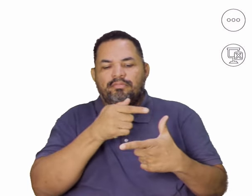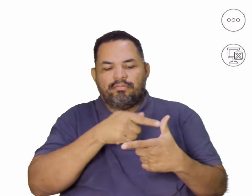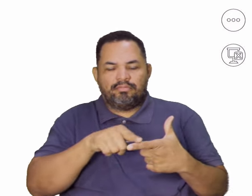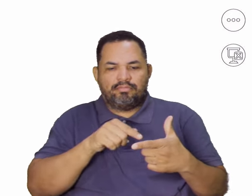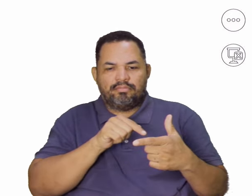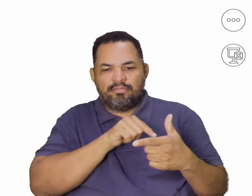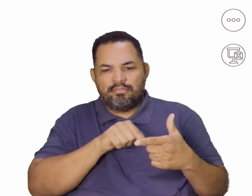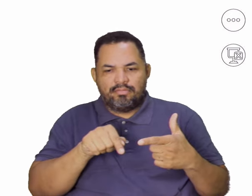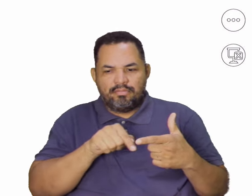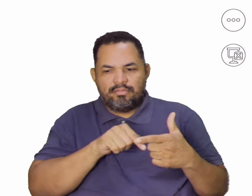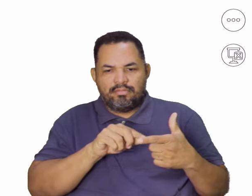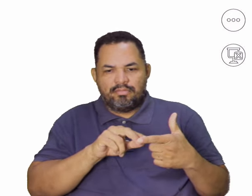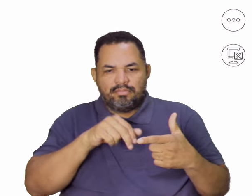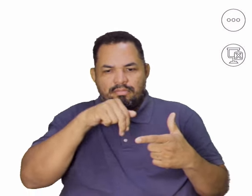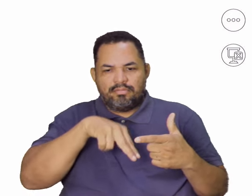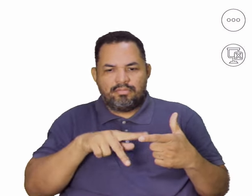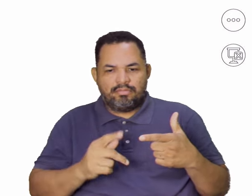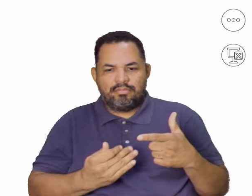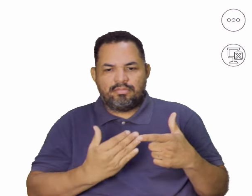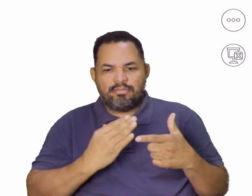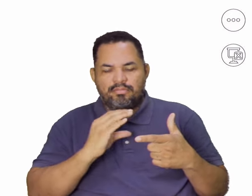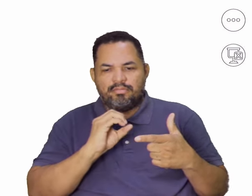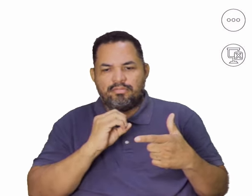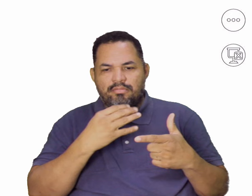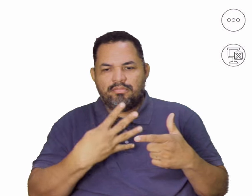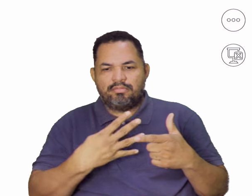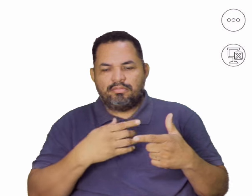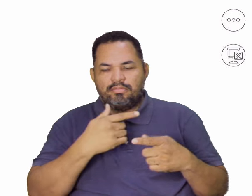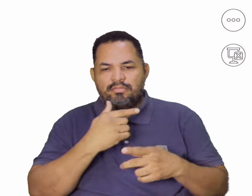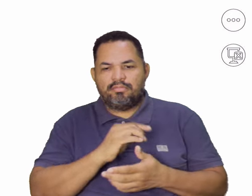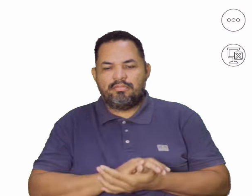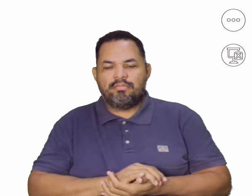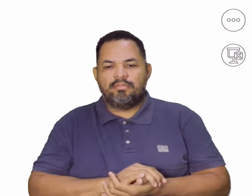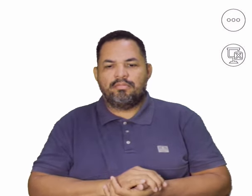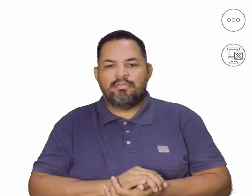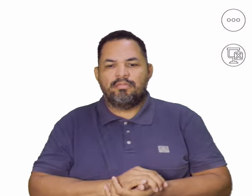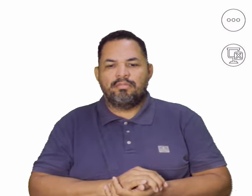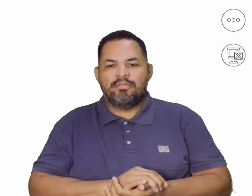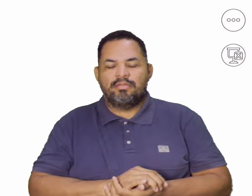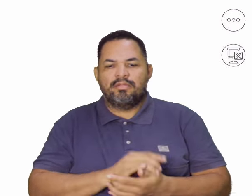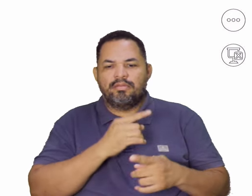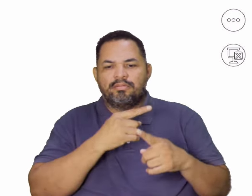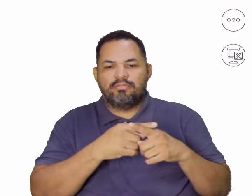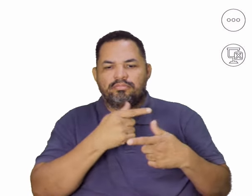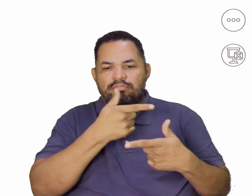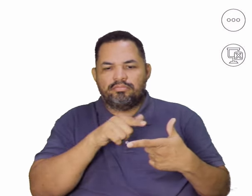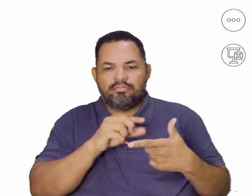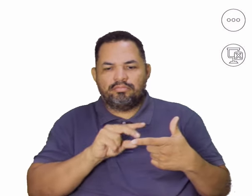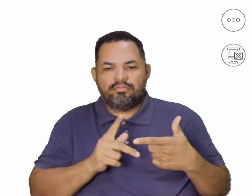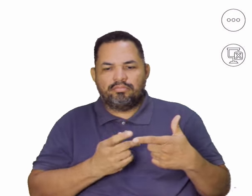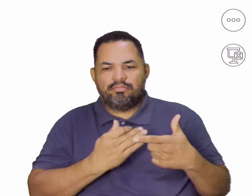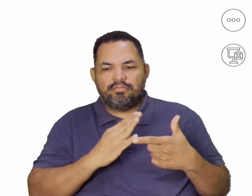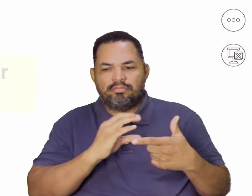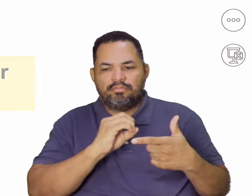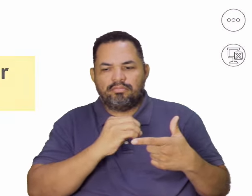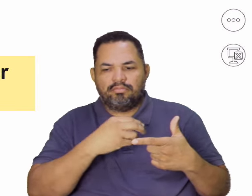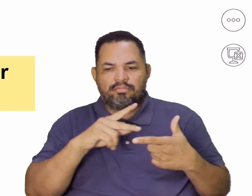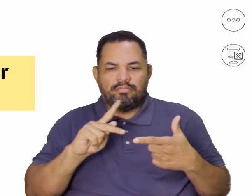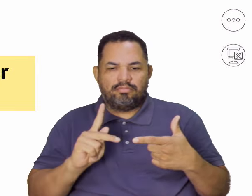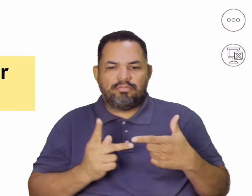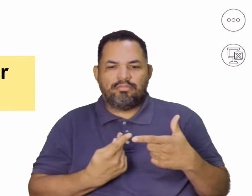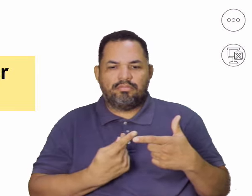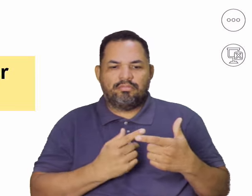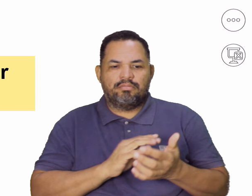a constante de Equilíbrio da base você multiplica a concentração dos produtos dividido pela concentração do